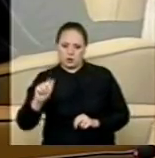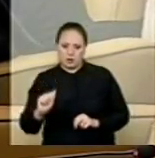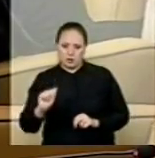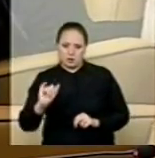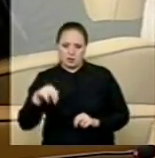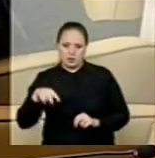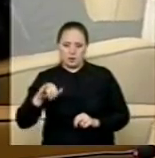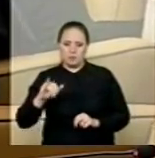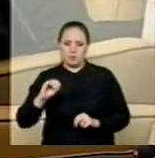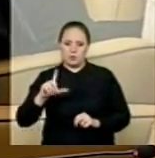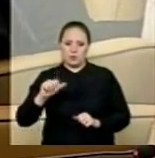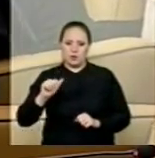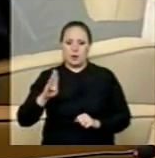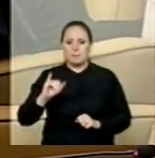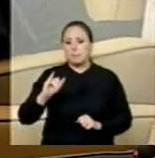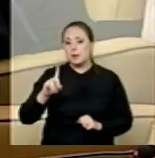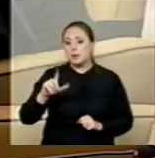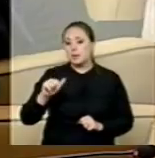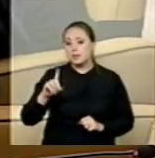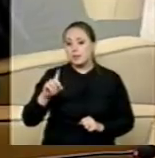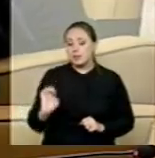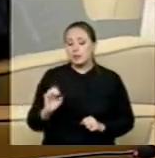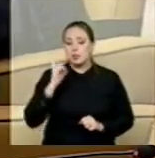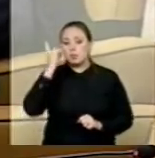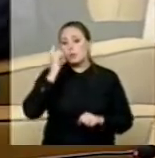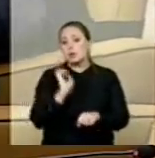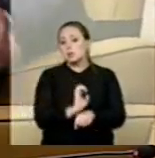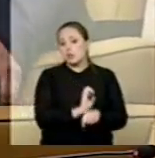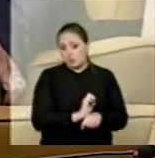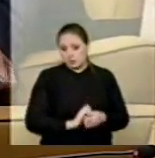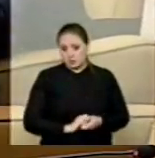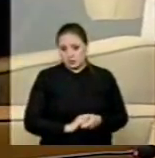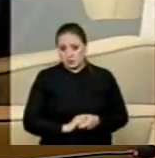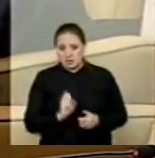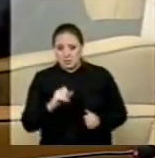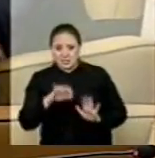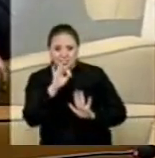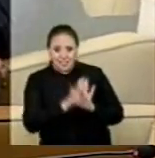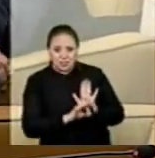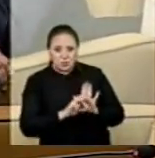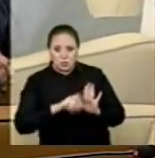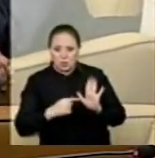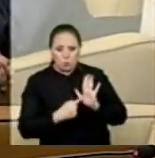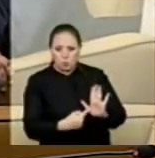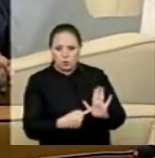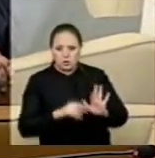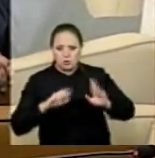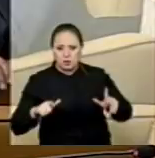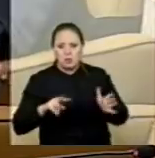inviolabilidade aos deputados estaduais. E onde o texto não distingue, não cabe ao